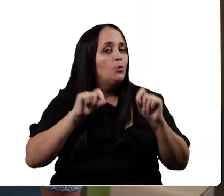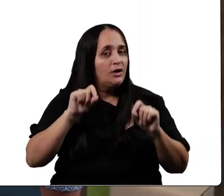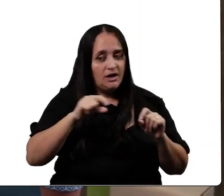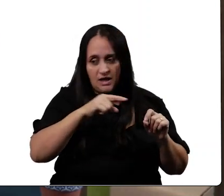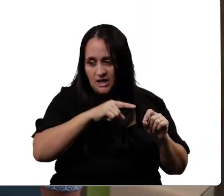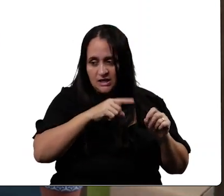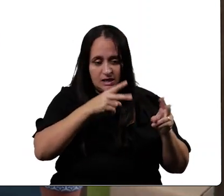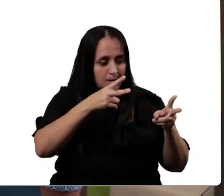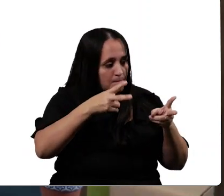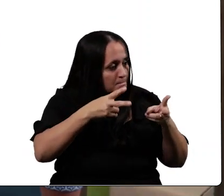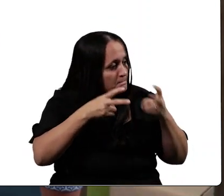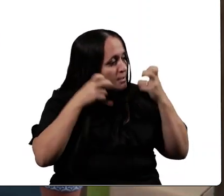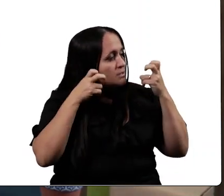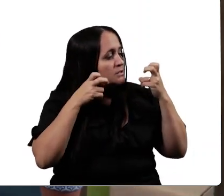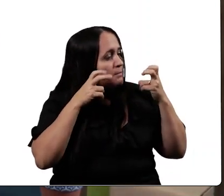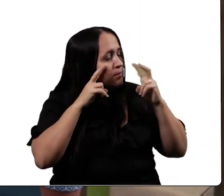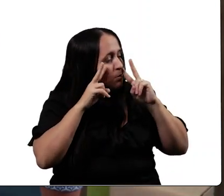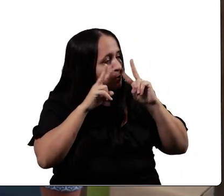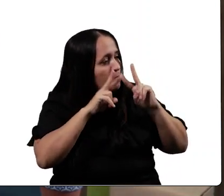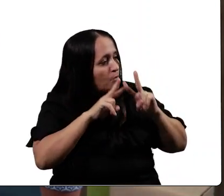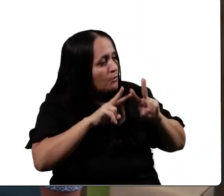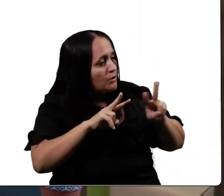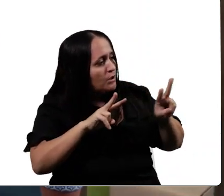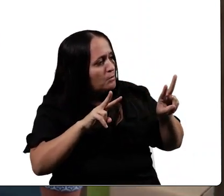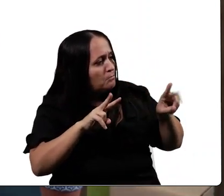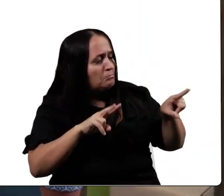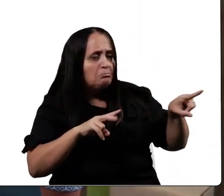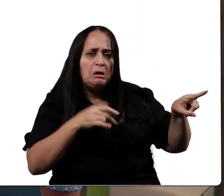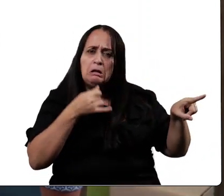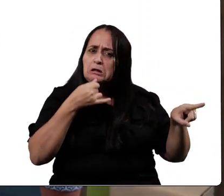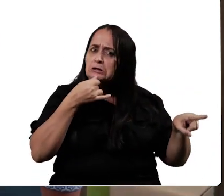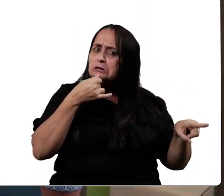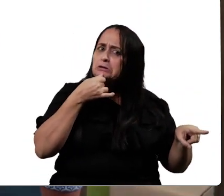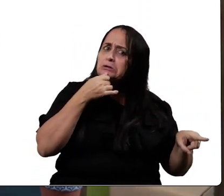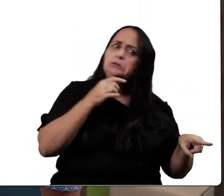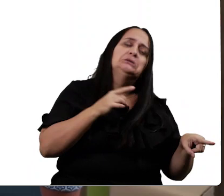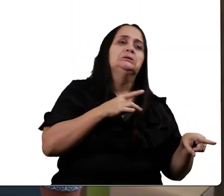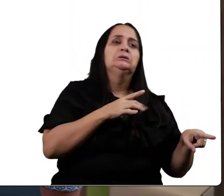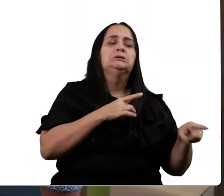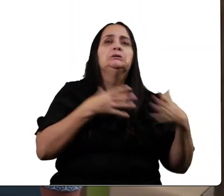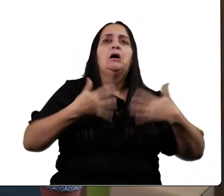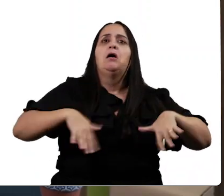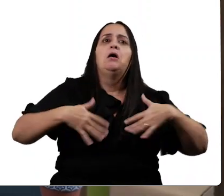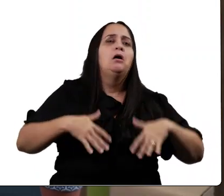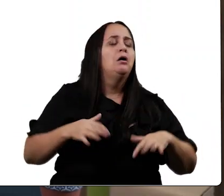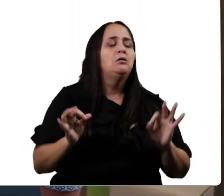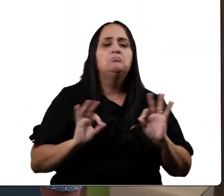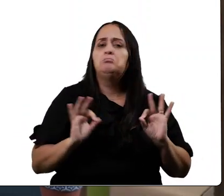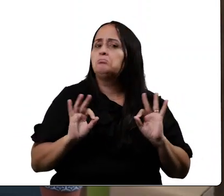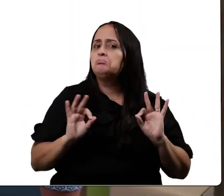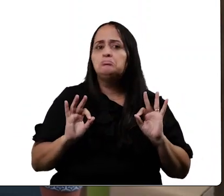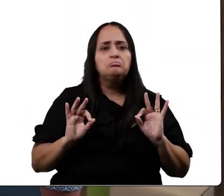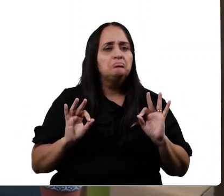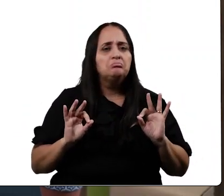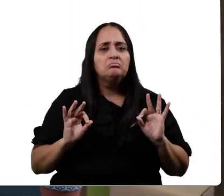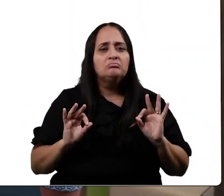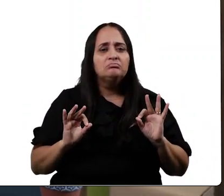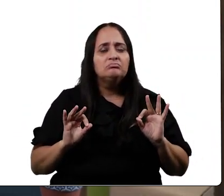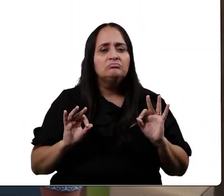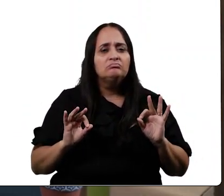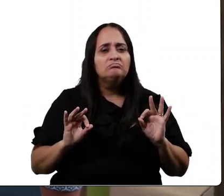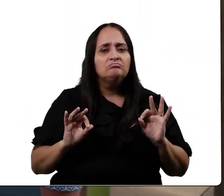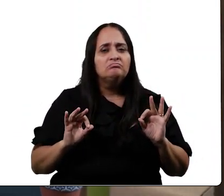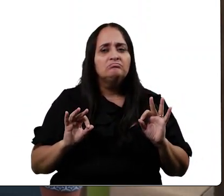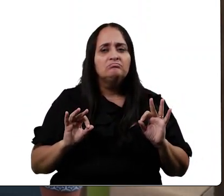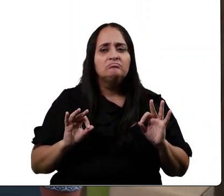impressão do olhar do autor, né, do texto sobre o ocorrido. Ele achou que o brasileiro